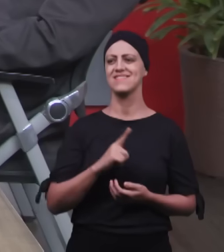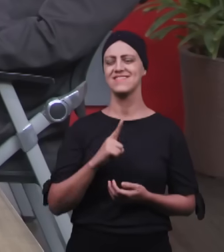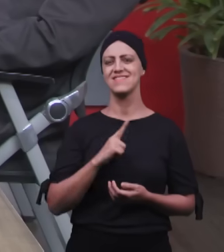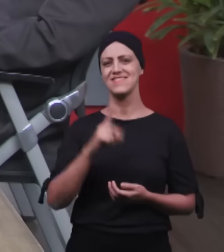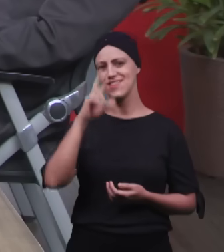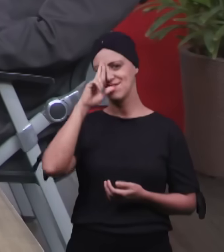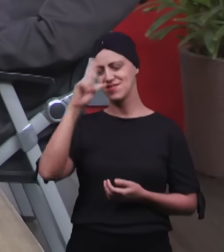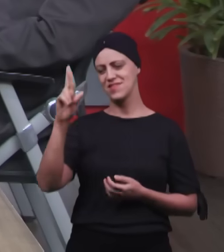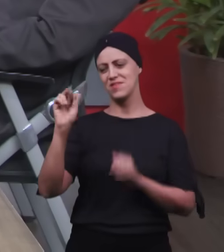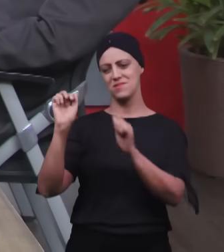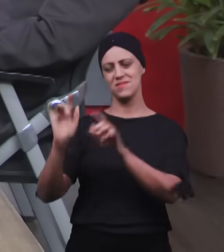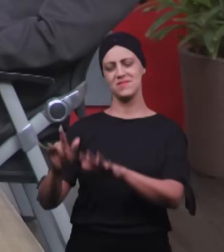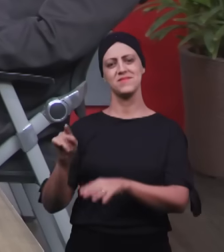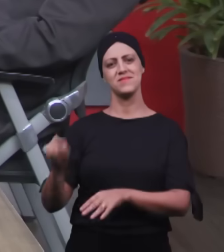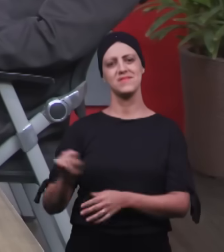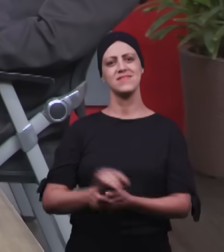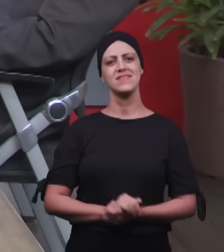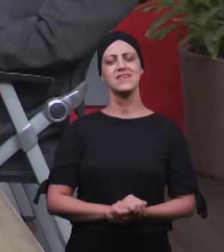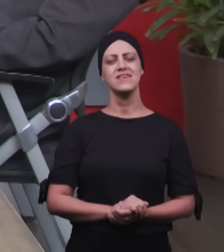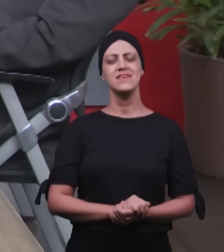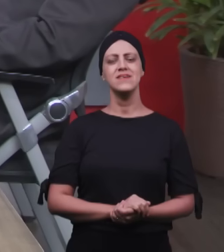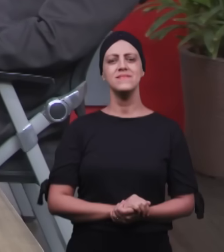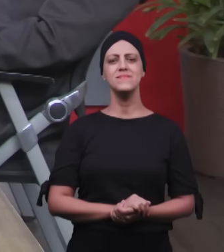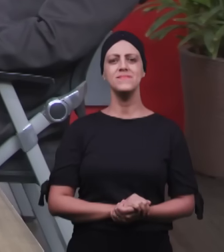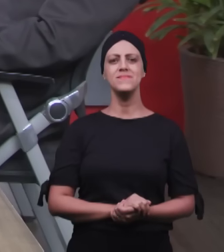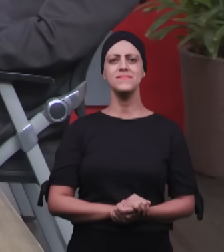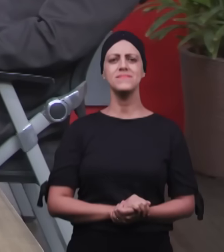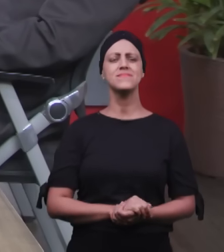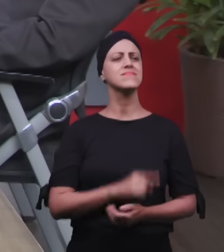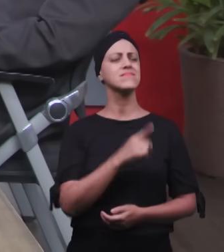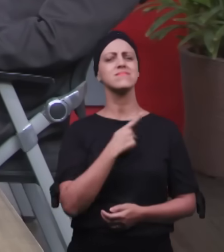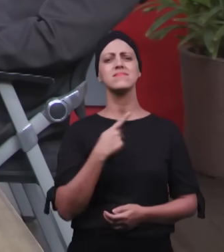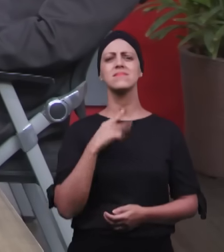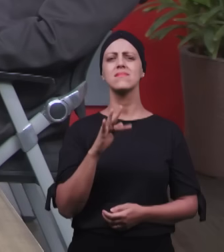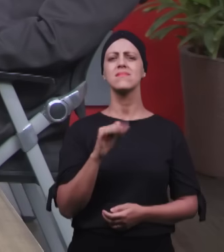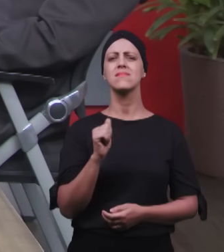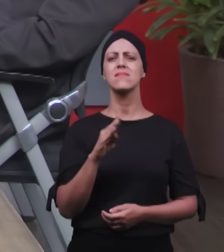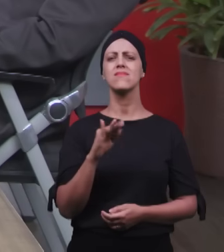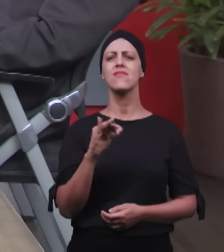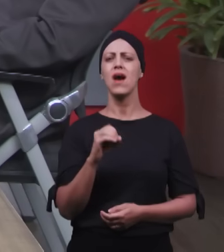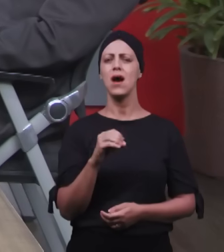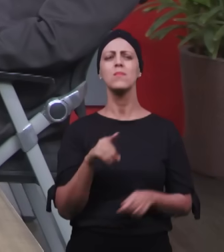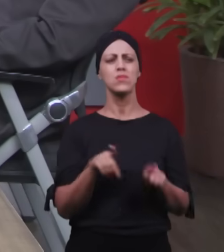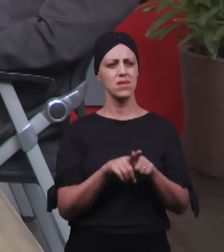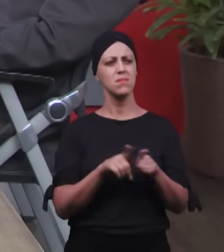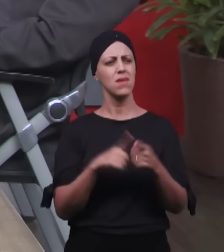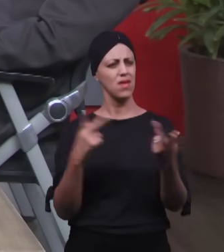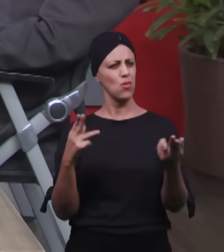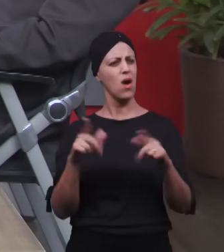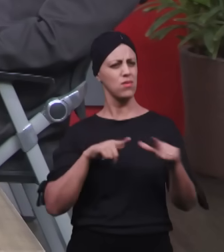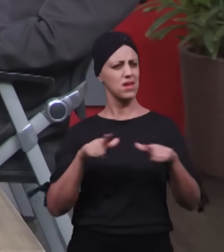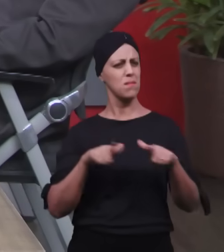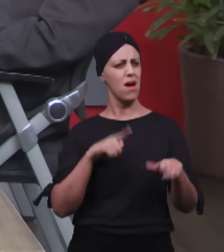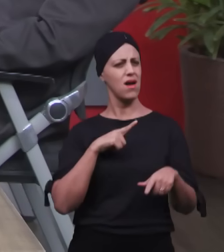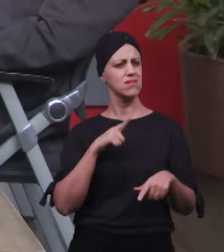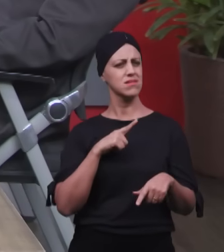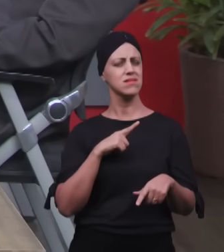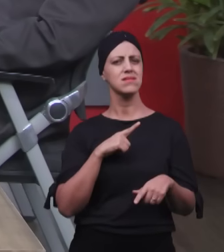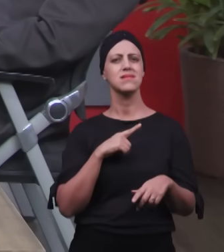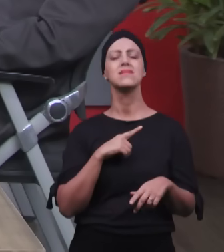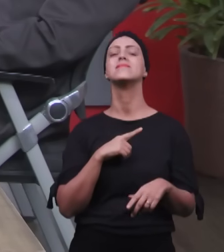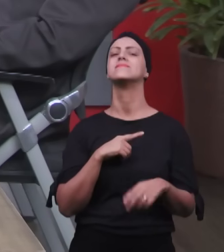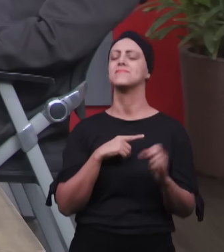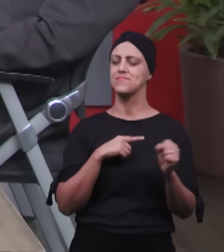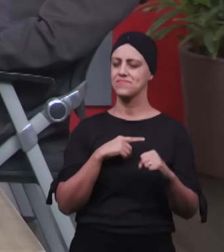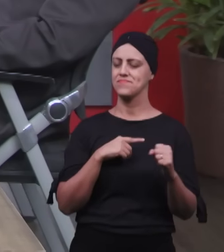o Senhor deu esse cidadão achou Fábio também tem uma experiência dessa área profissional aí isso Isso